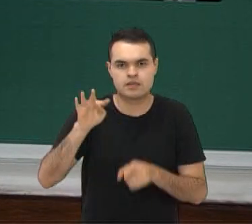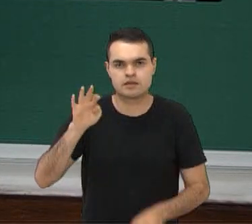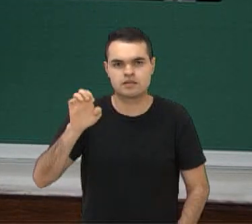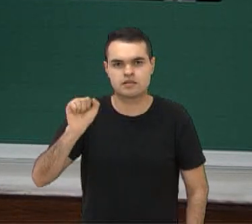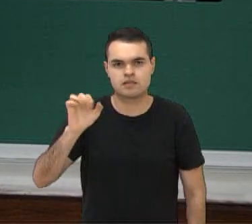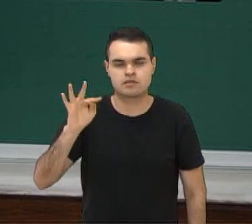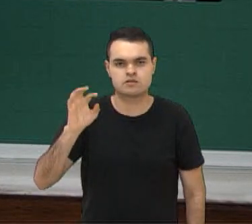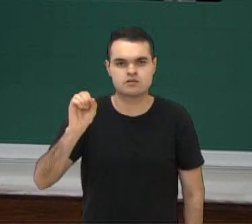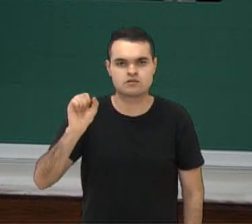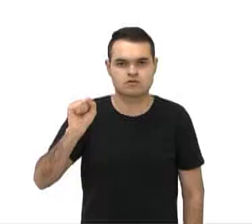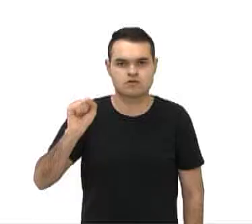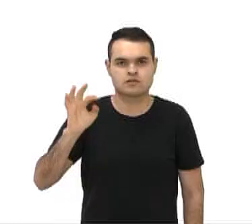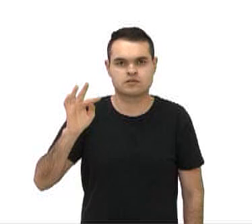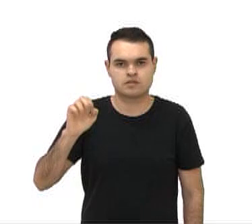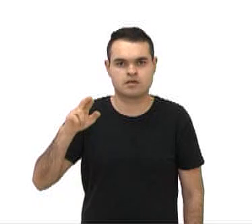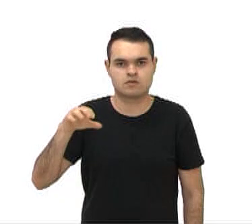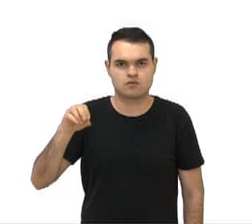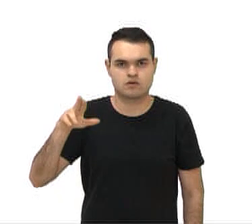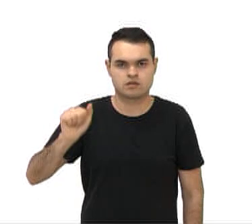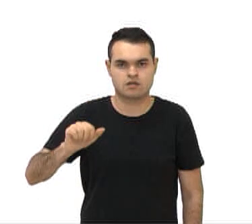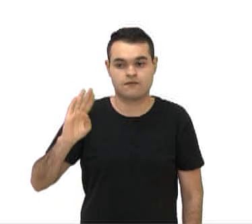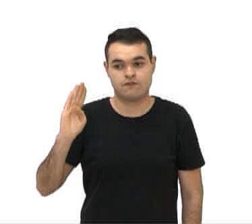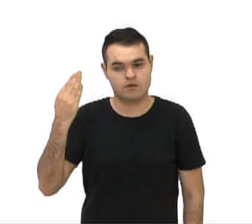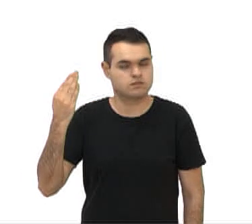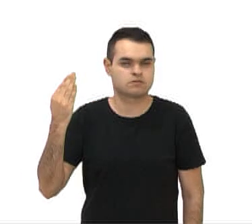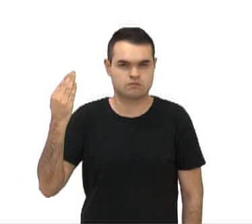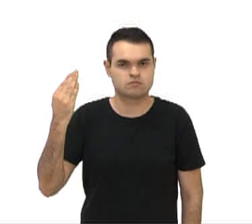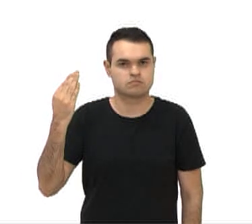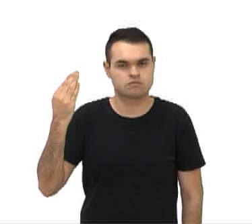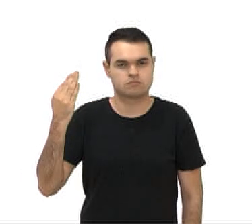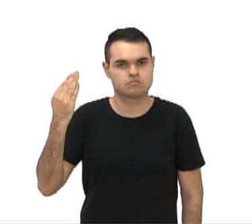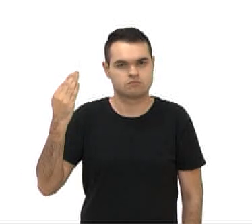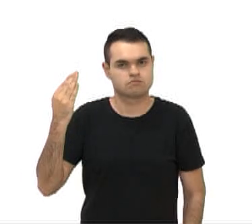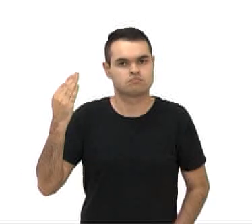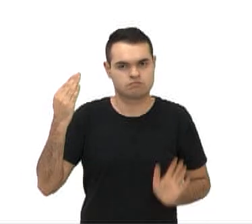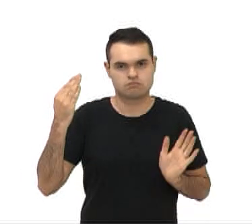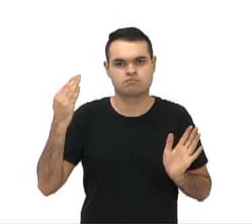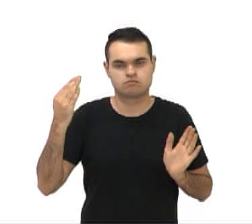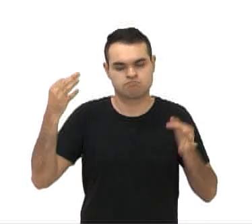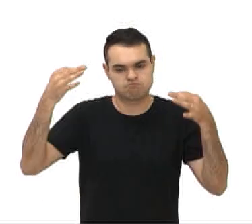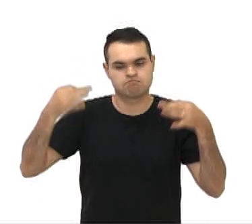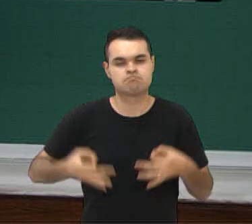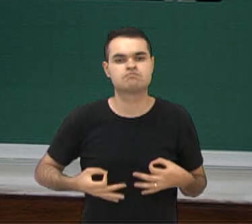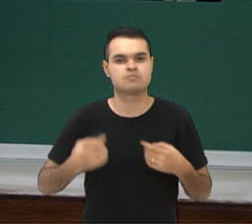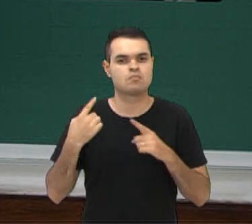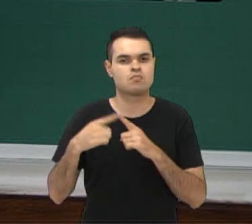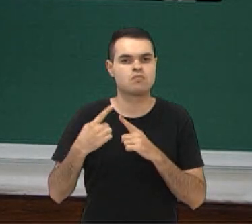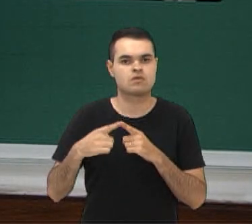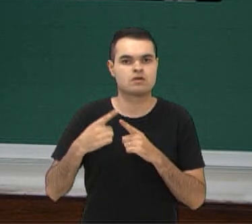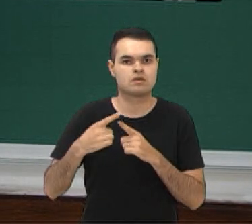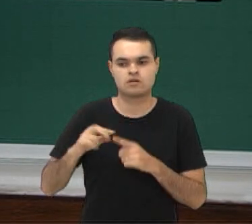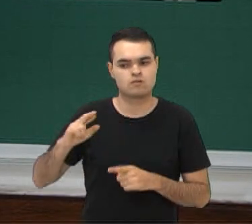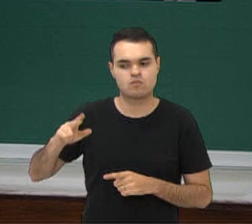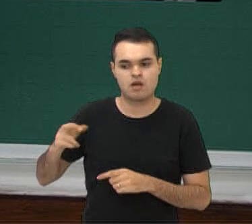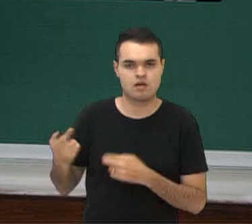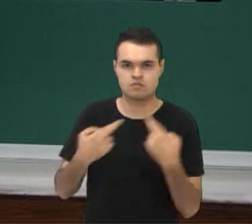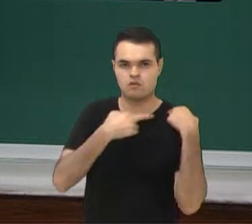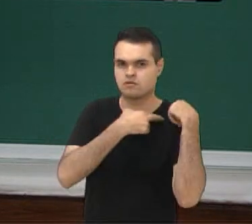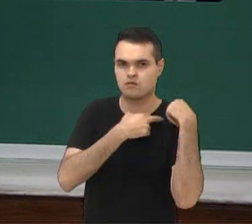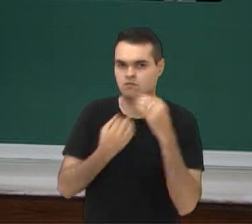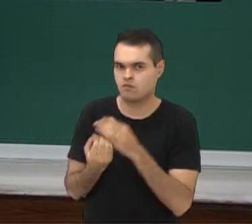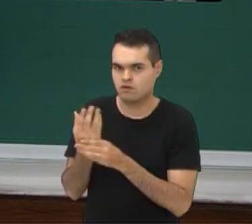testosterona. Quem assinalou? Falso, tá? Acertou, porque a próstata ela não é responsável por